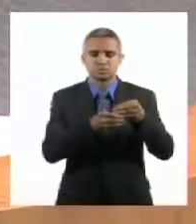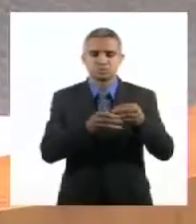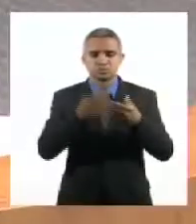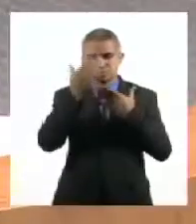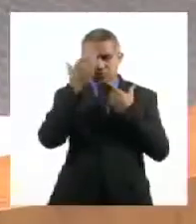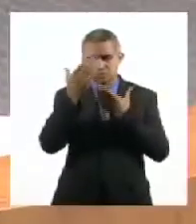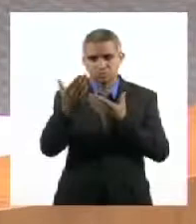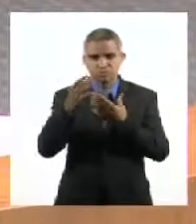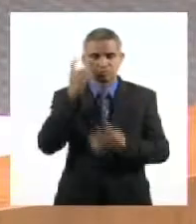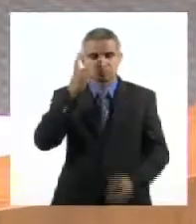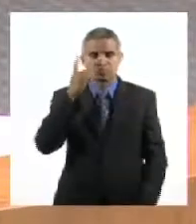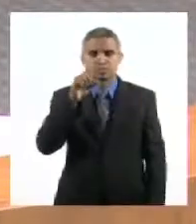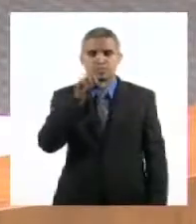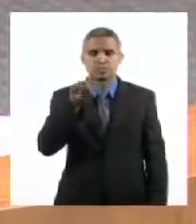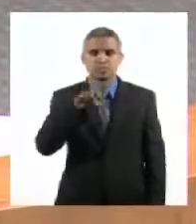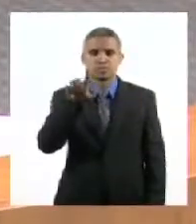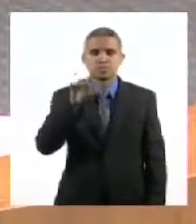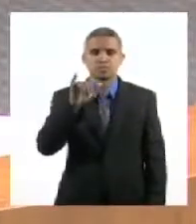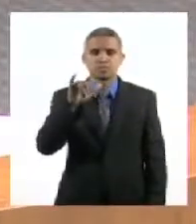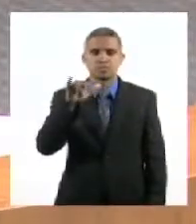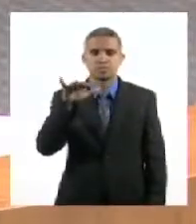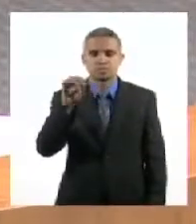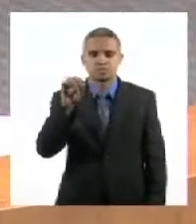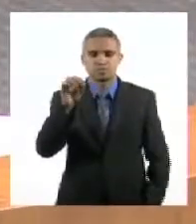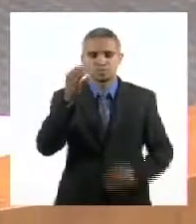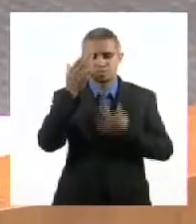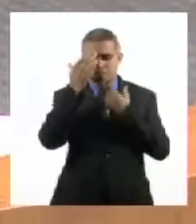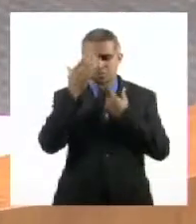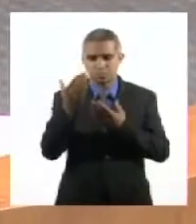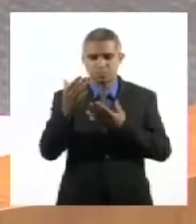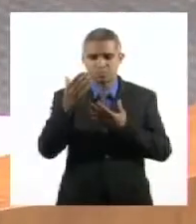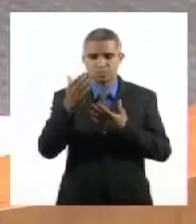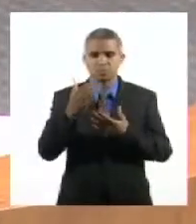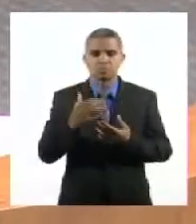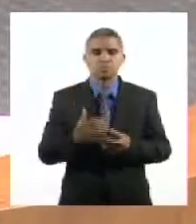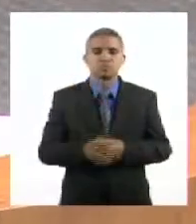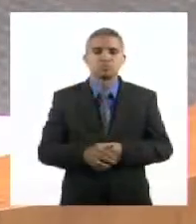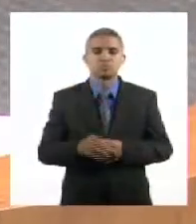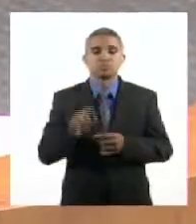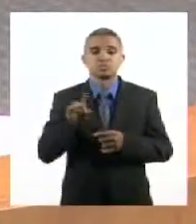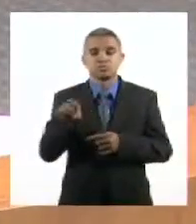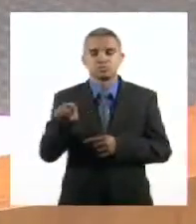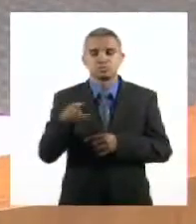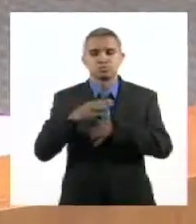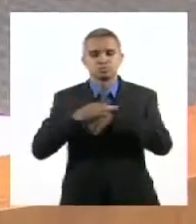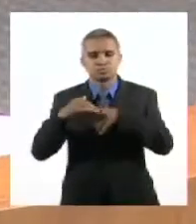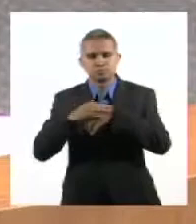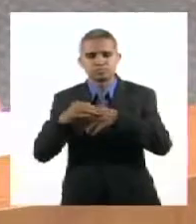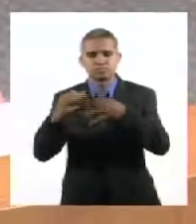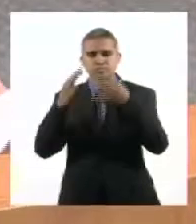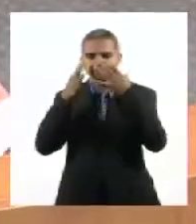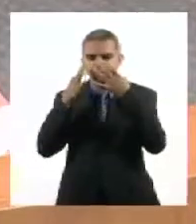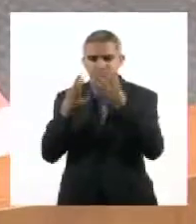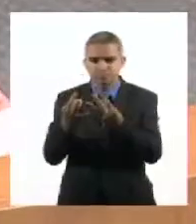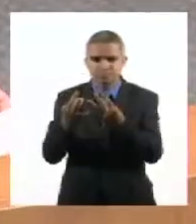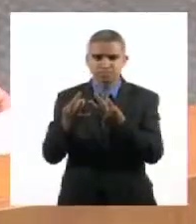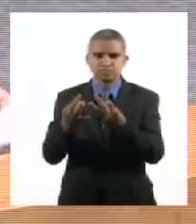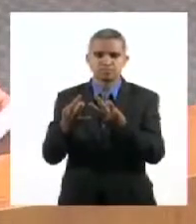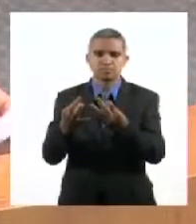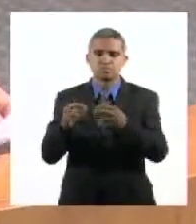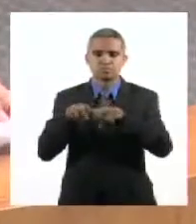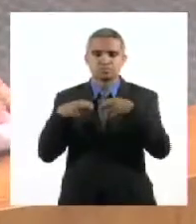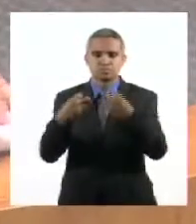muito obrigado e também agradecê-lo pela atenção com o senhor tem dado à Comissão de direitos humanos dessa casa, sempre